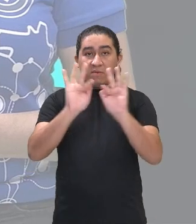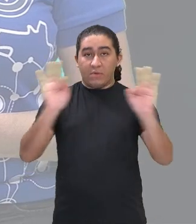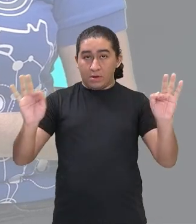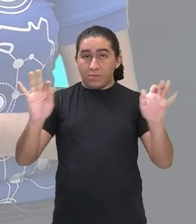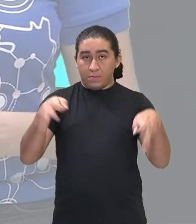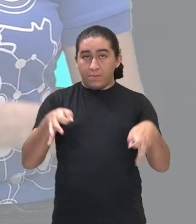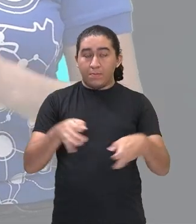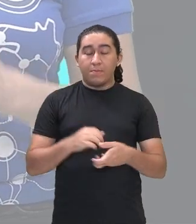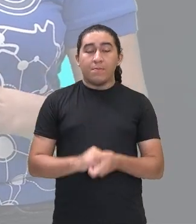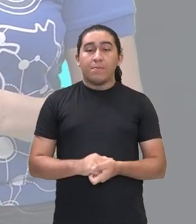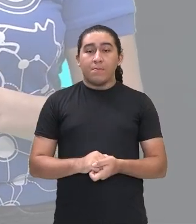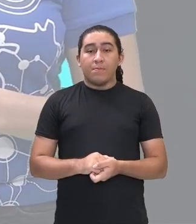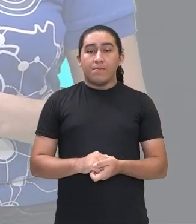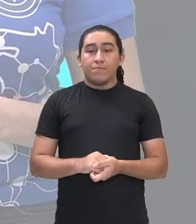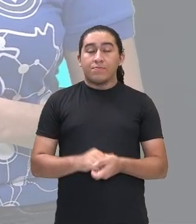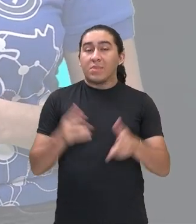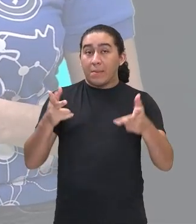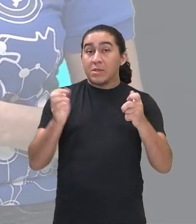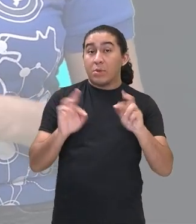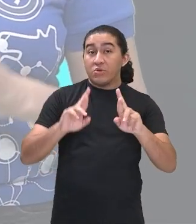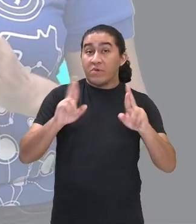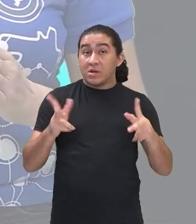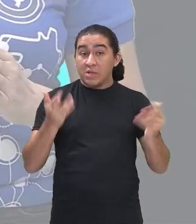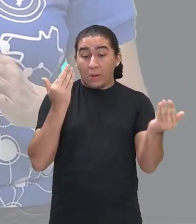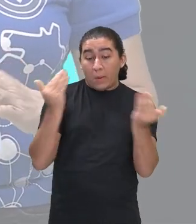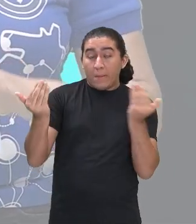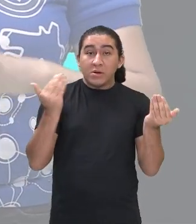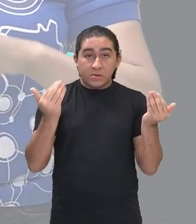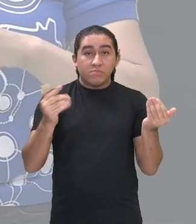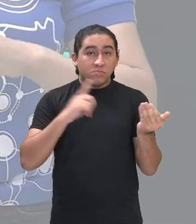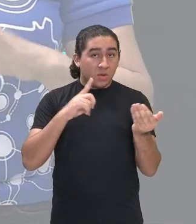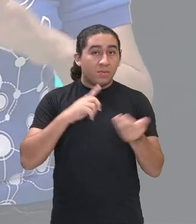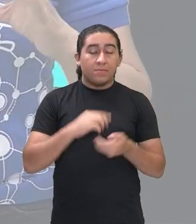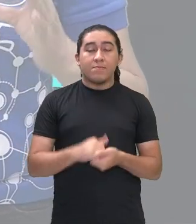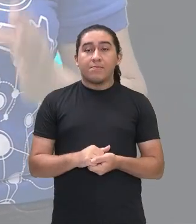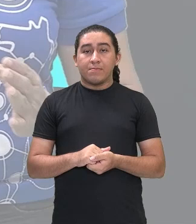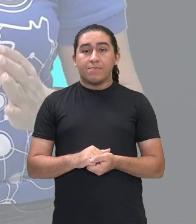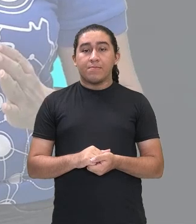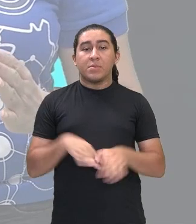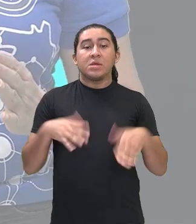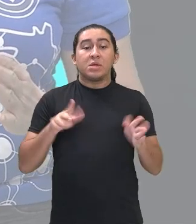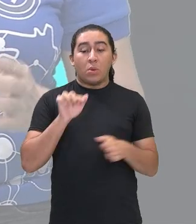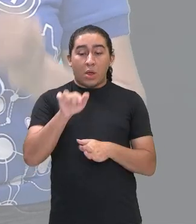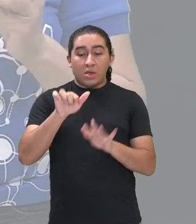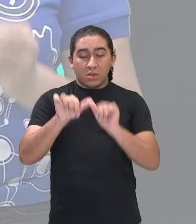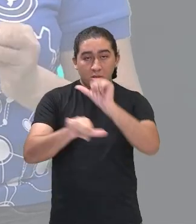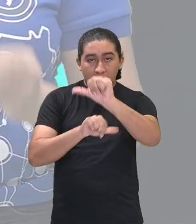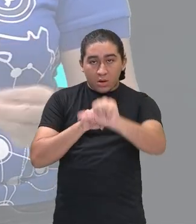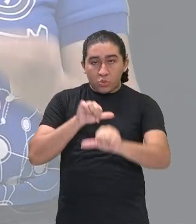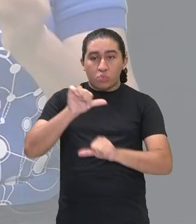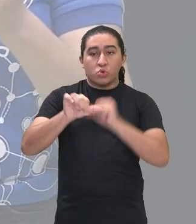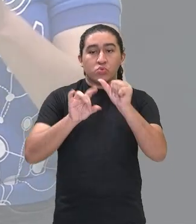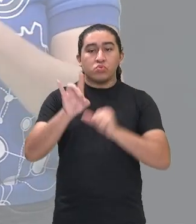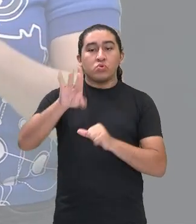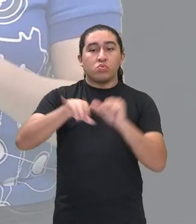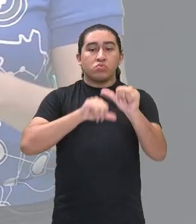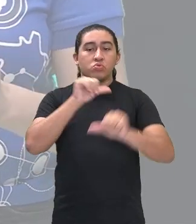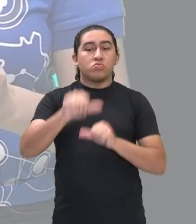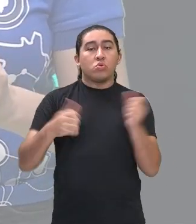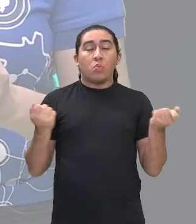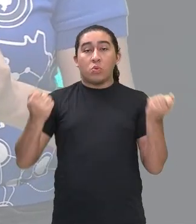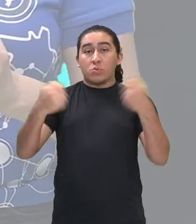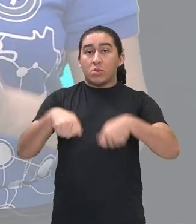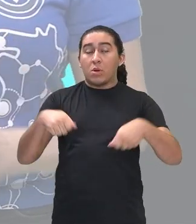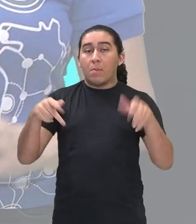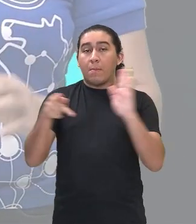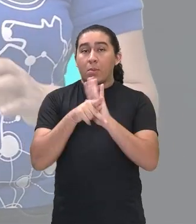morrerás. Viu a diferença de sentido que há? Então, esta mudança, só a mudança de posição